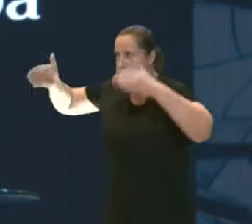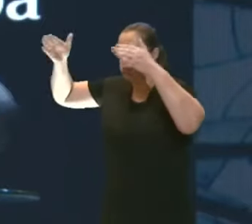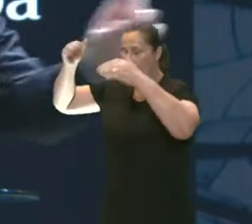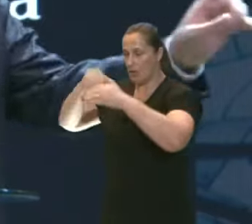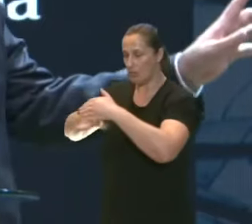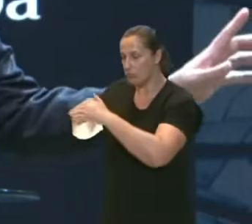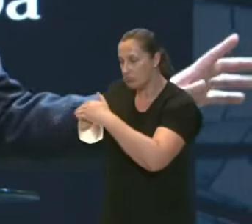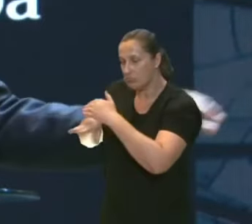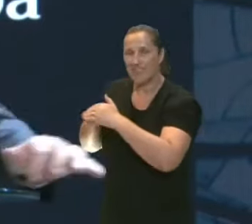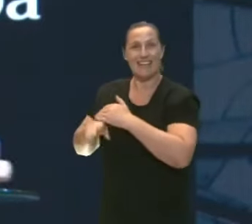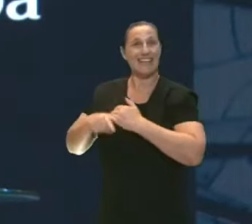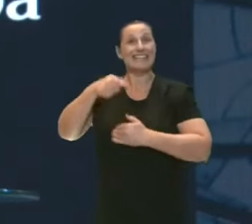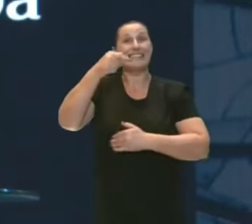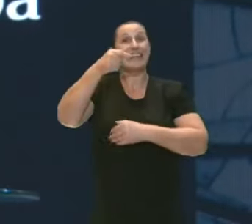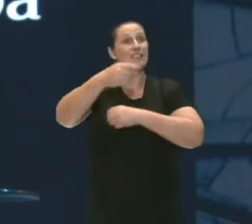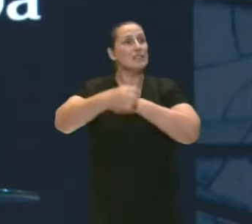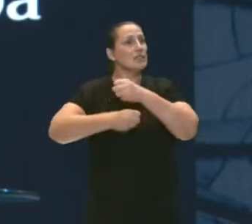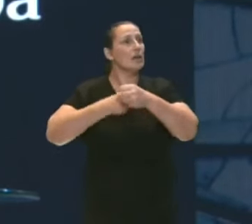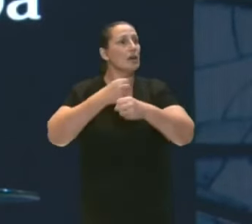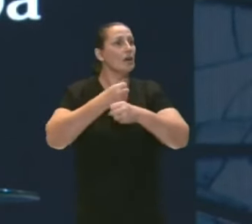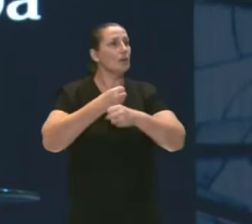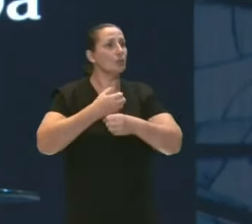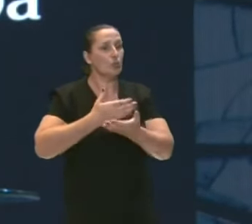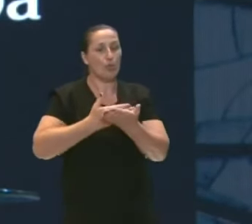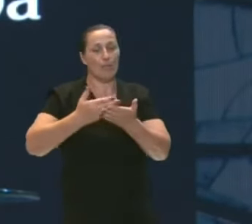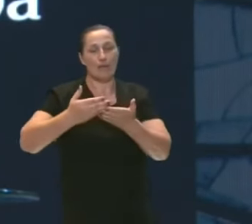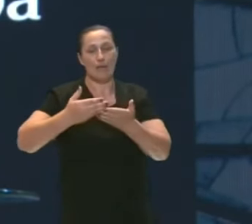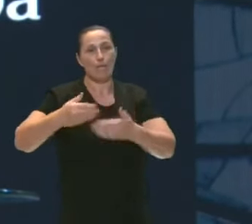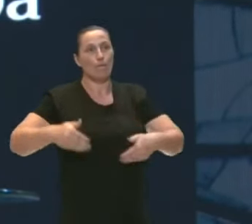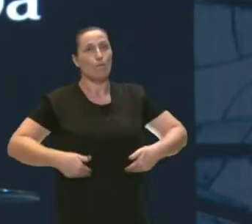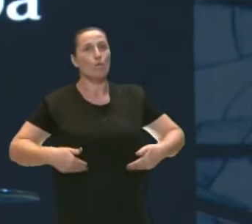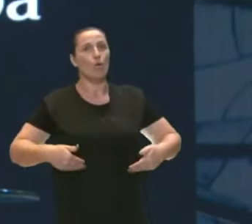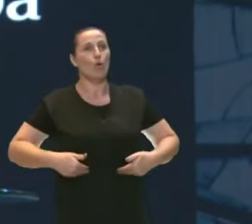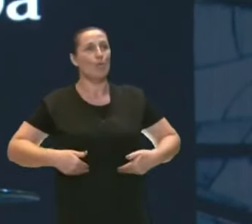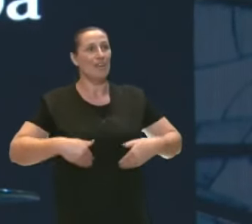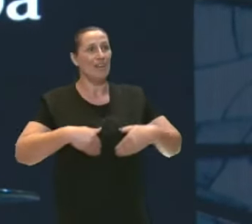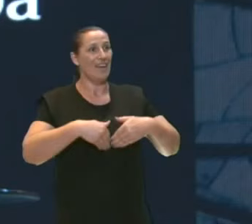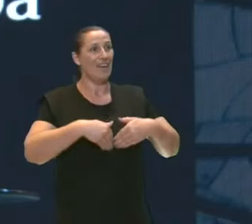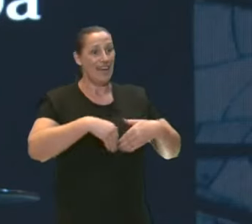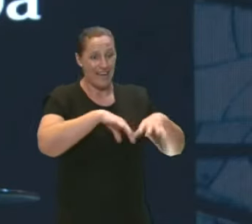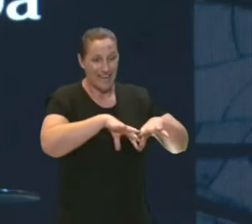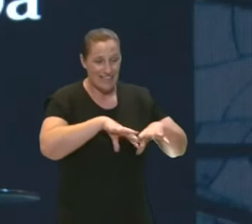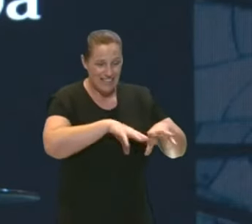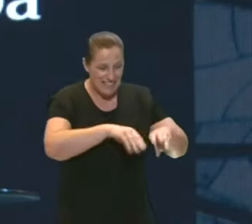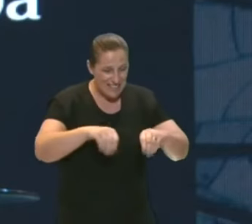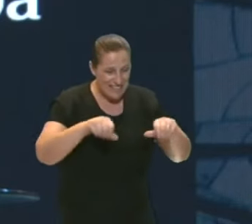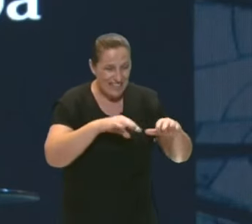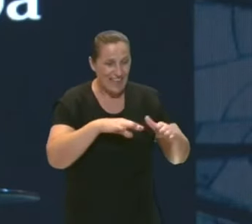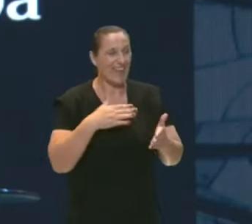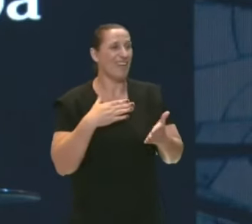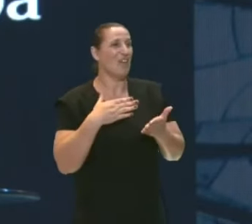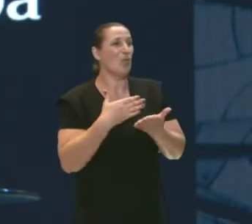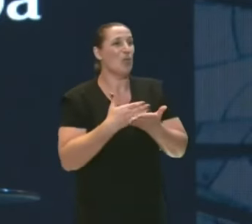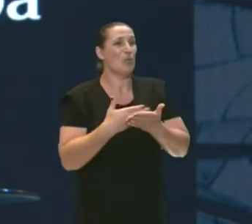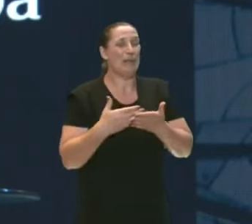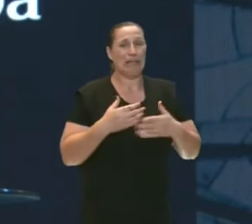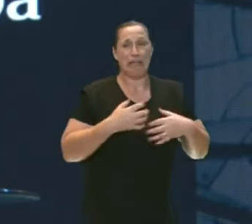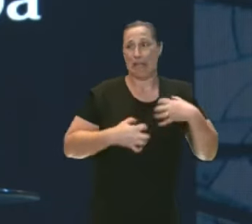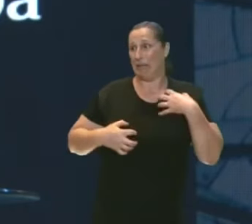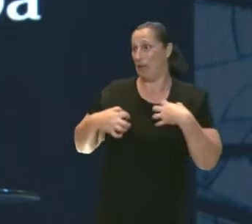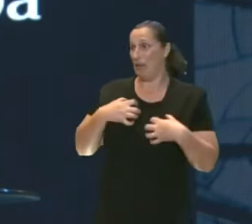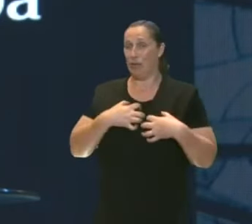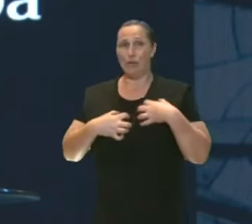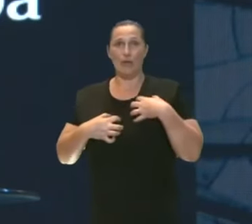fome, toda a terra está passando por muita aflição. Porém no Egito há comida por